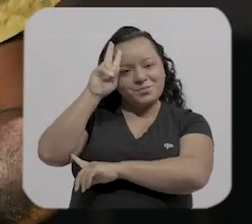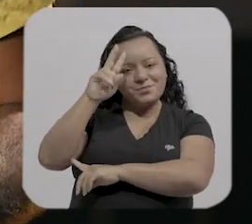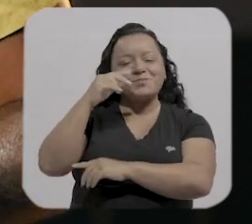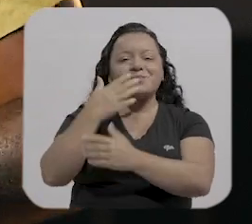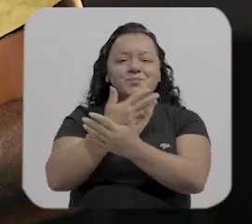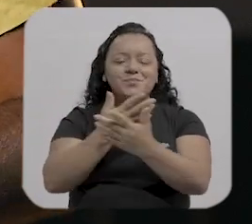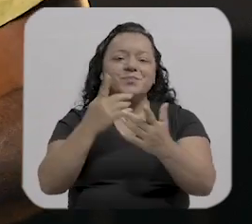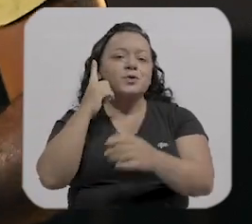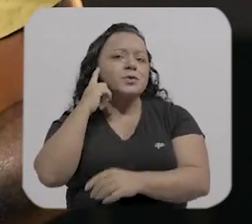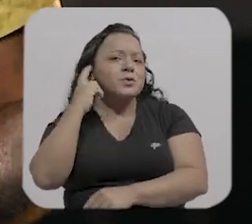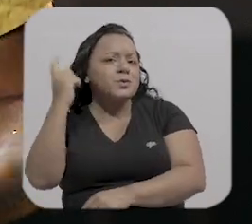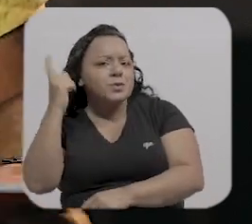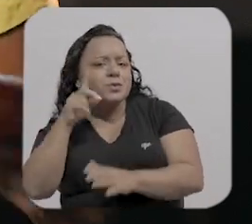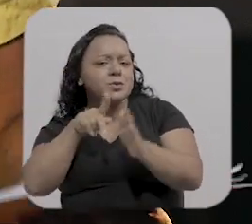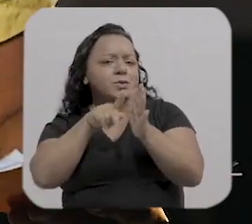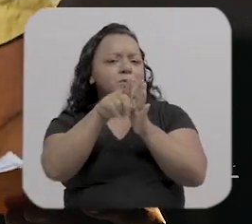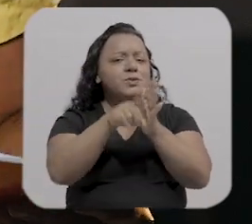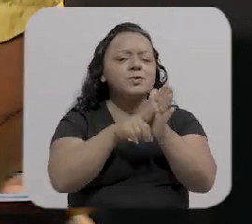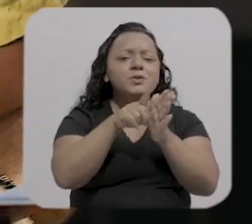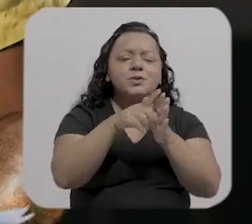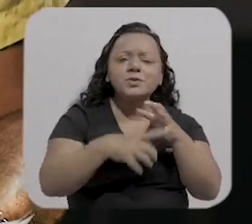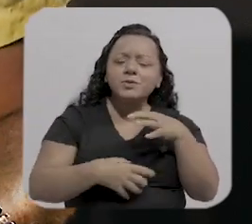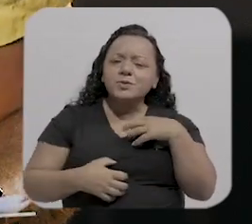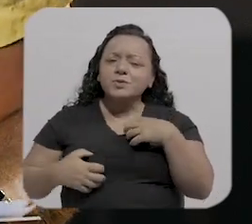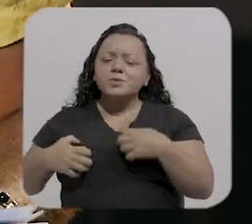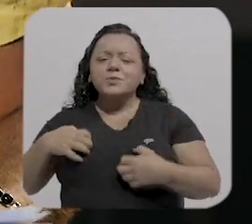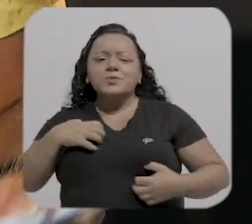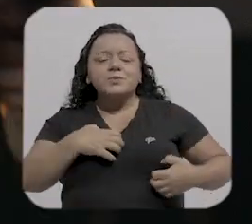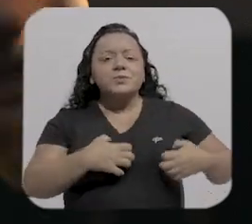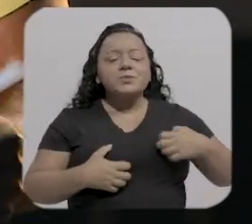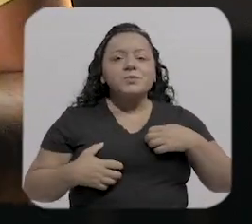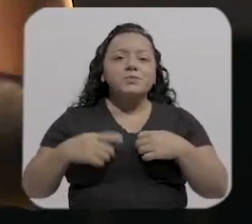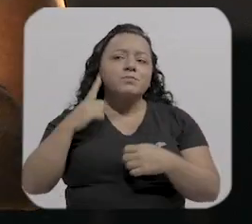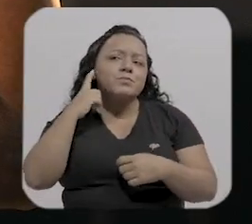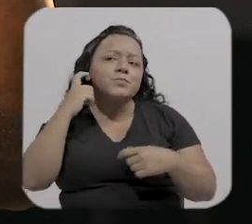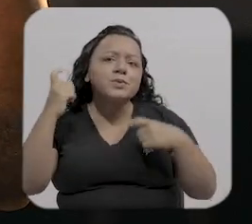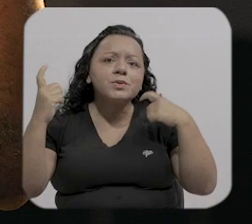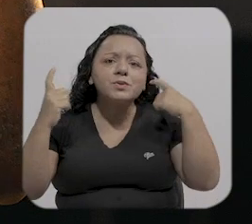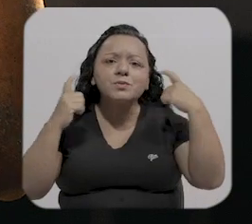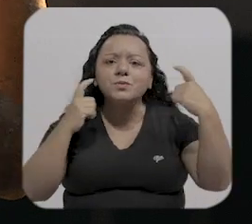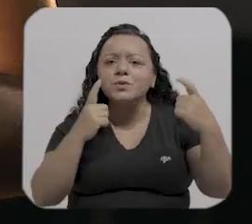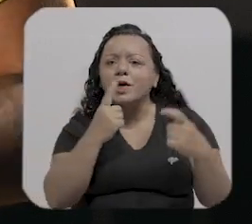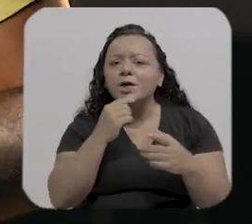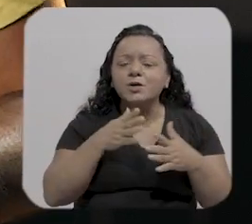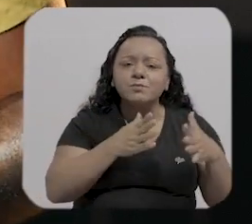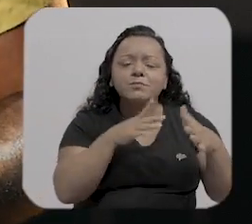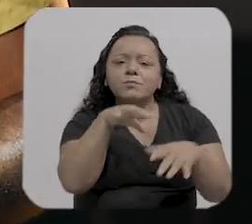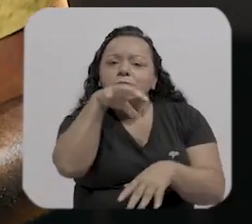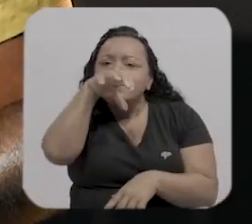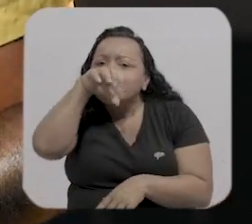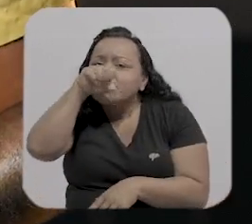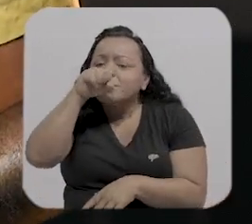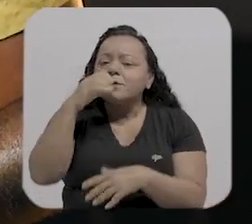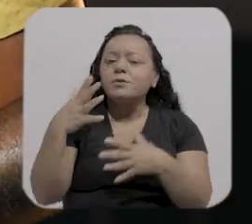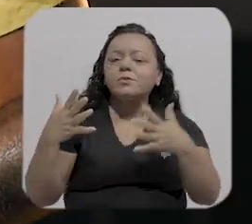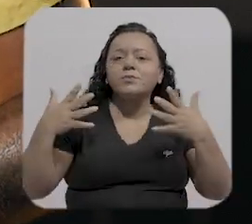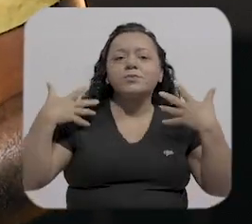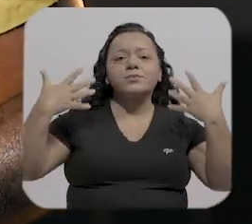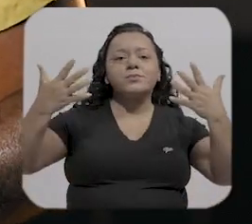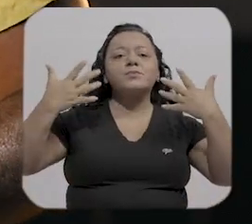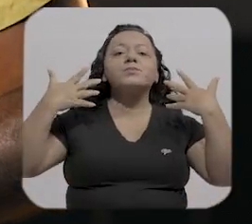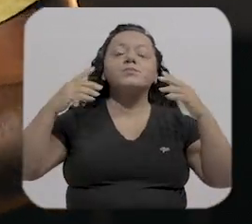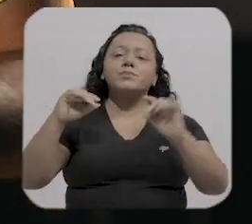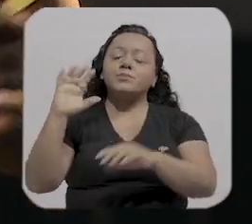e memória. O som da ferrovia lhe inquietava. O barulho do rio também, mas o cheiro, o calor e